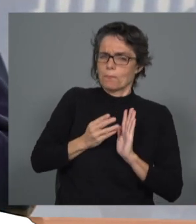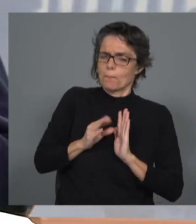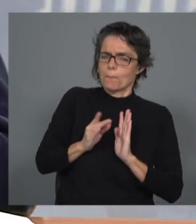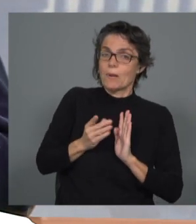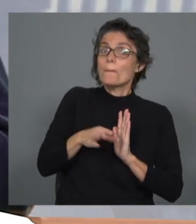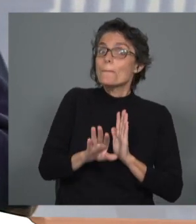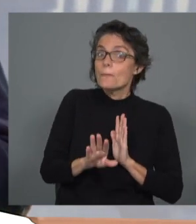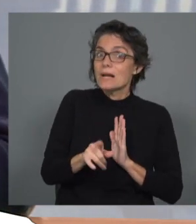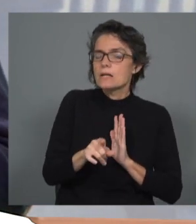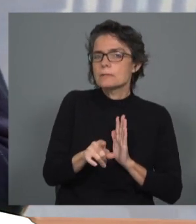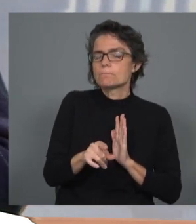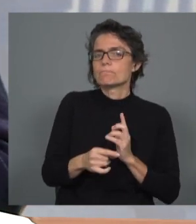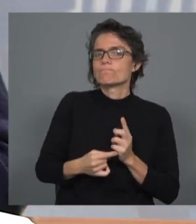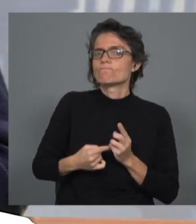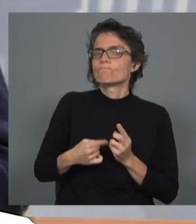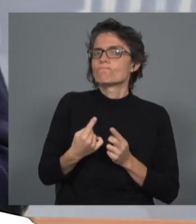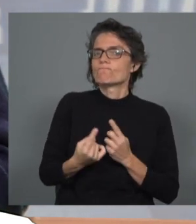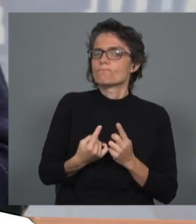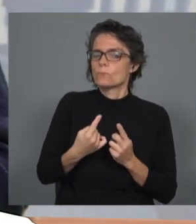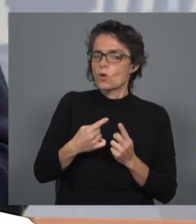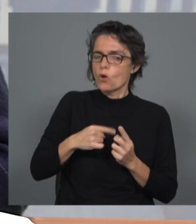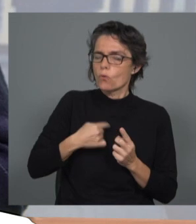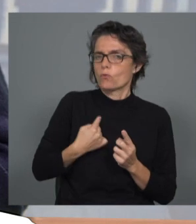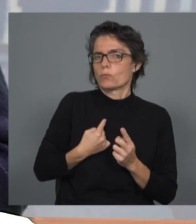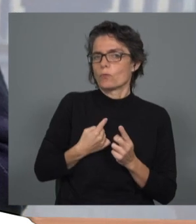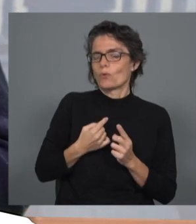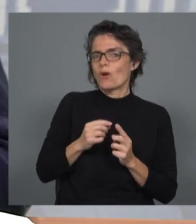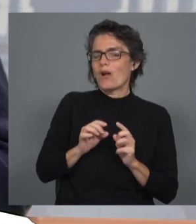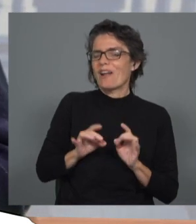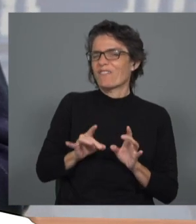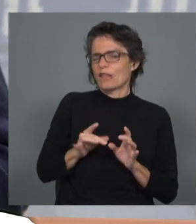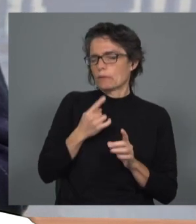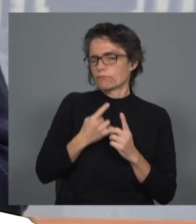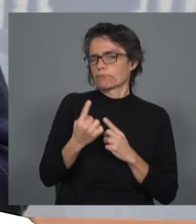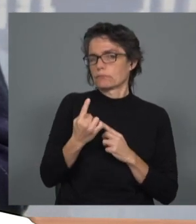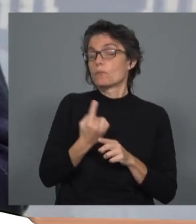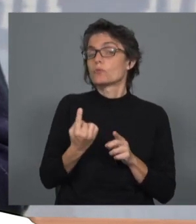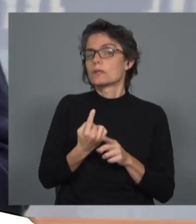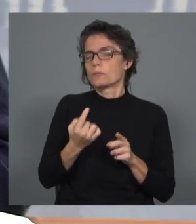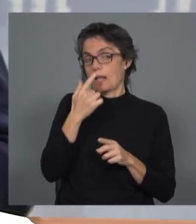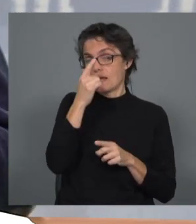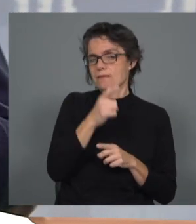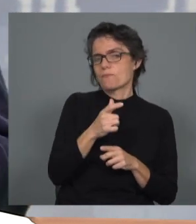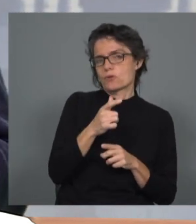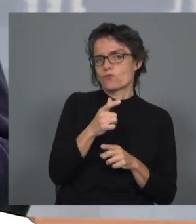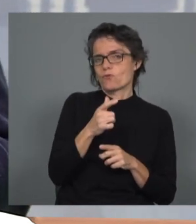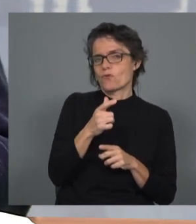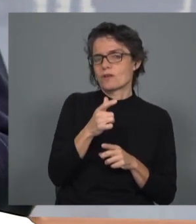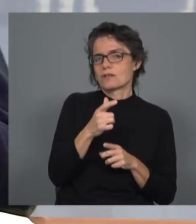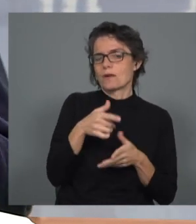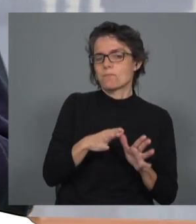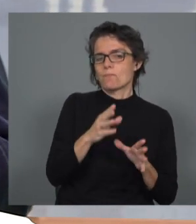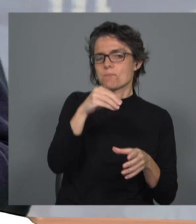exercer uma certa autocensura porque nós somos estrangeiros. Em muitos